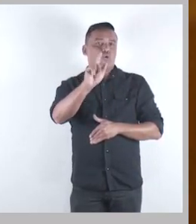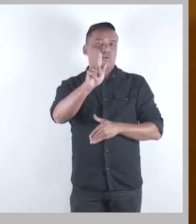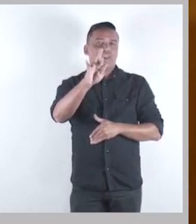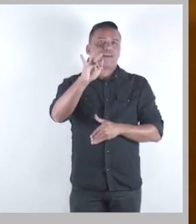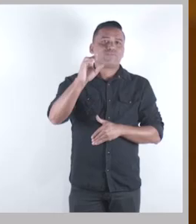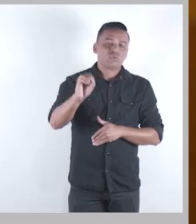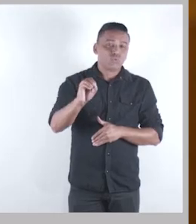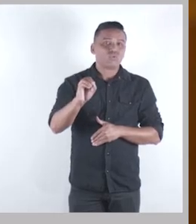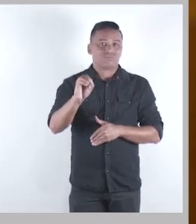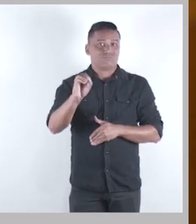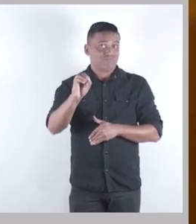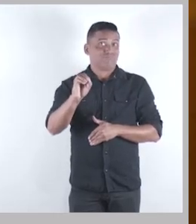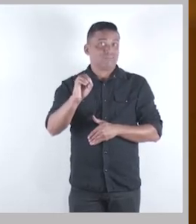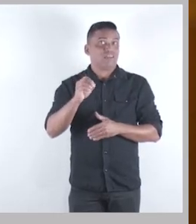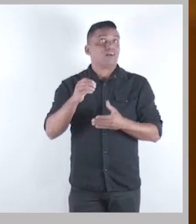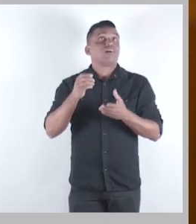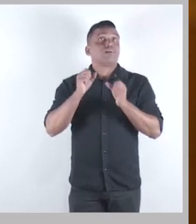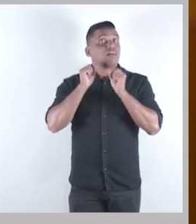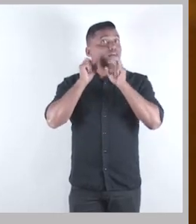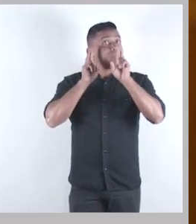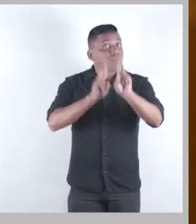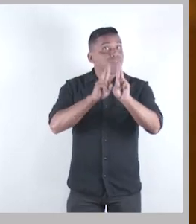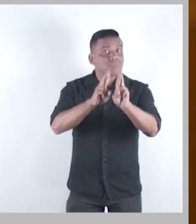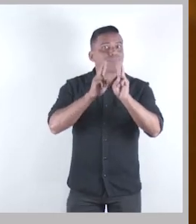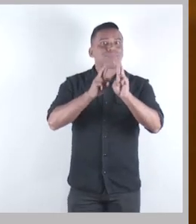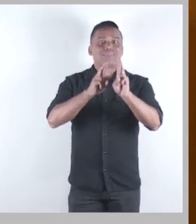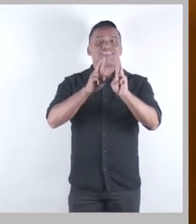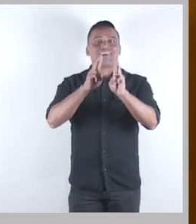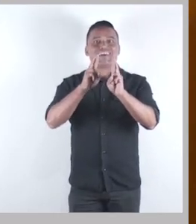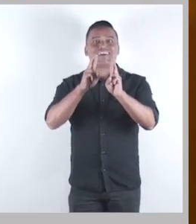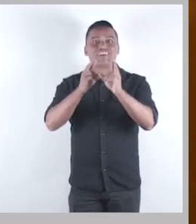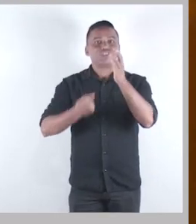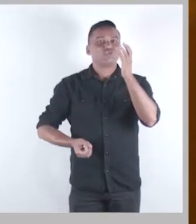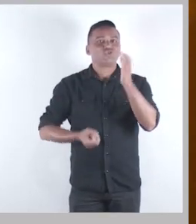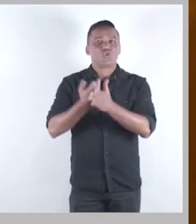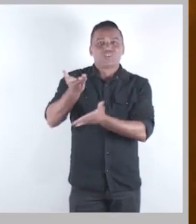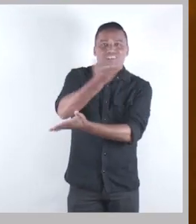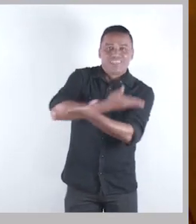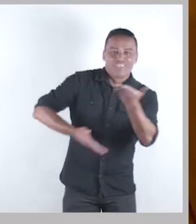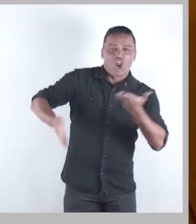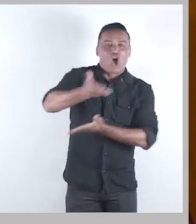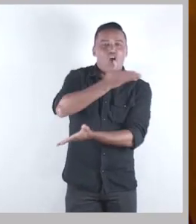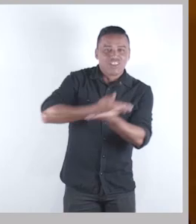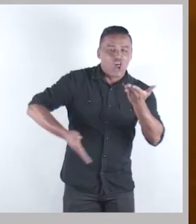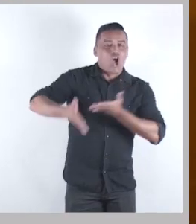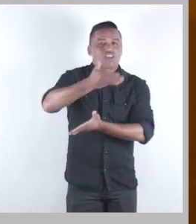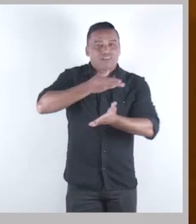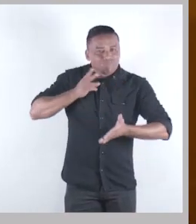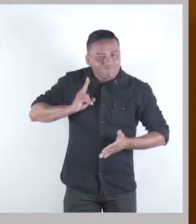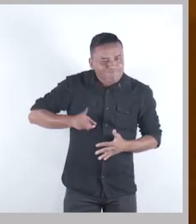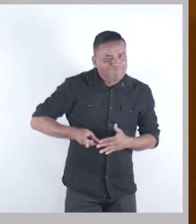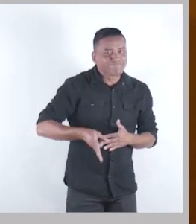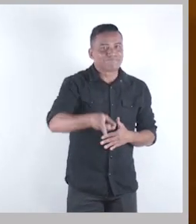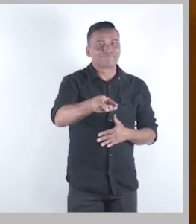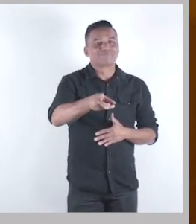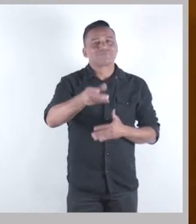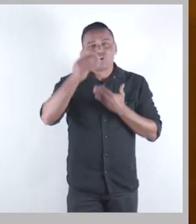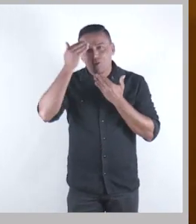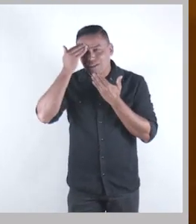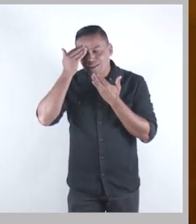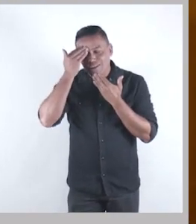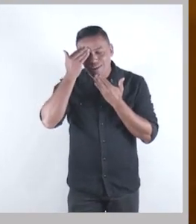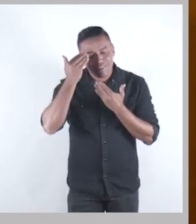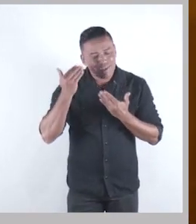que essas pontes se estabeleçam, né, que a gente possa fazer essa troca de uma forma mais permanente. Eu